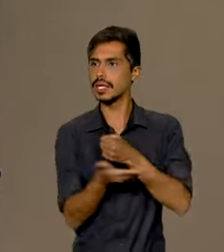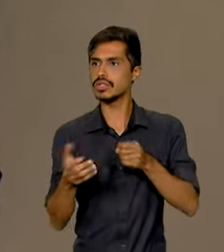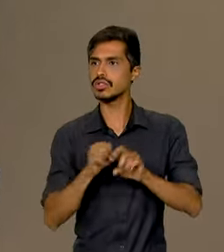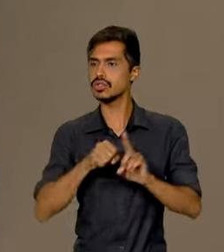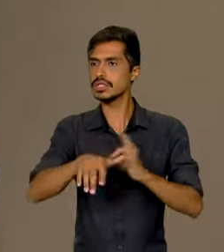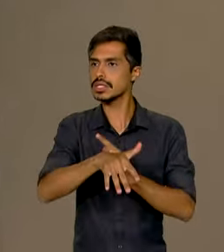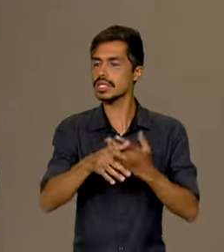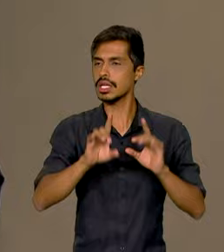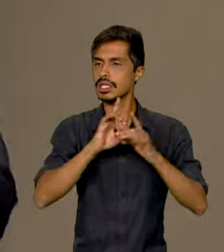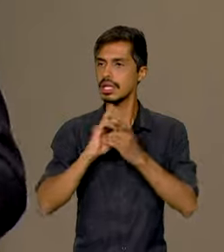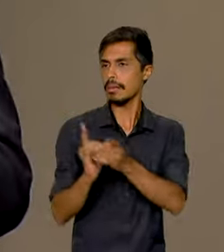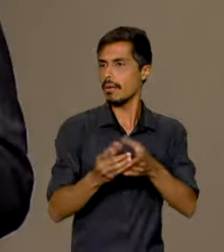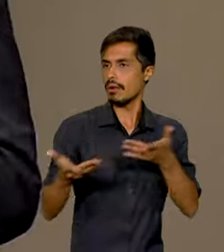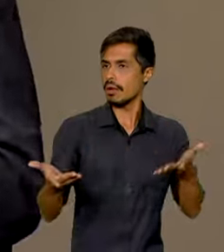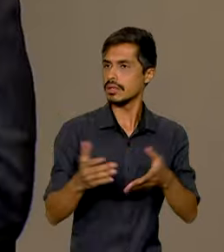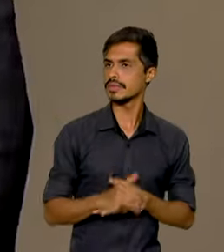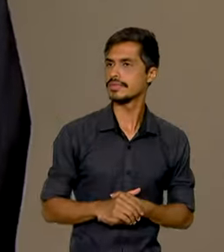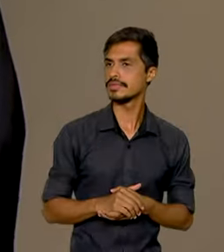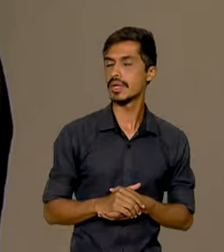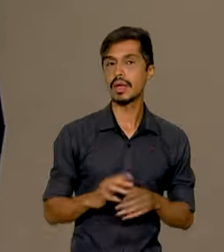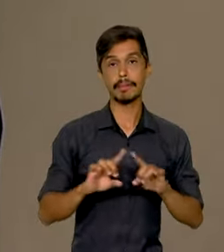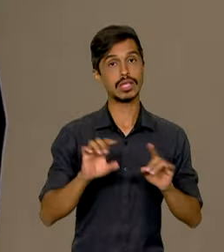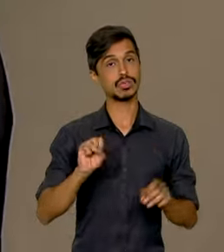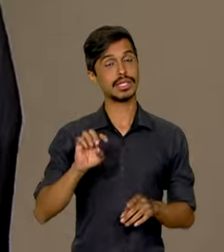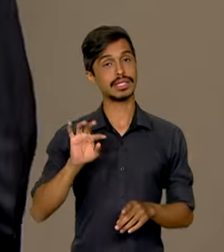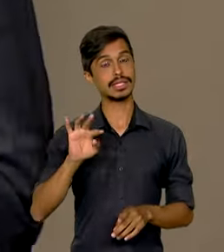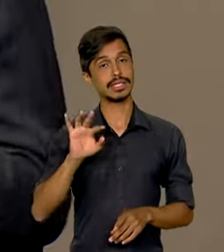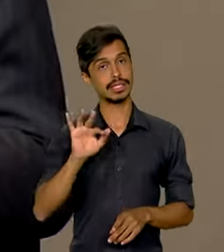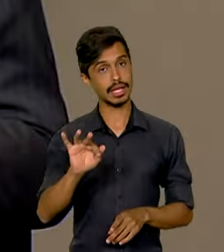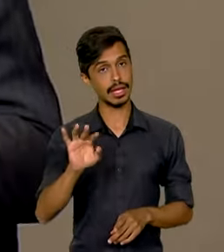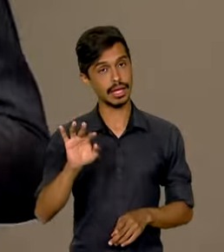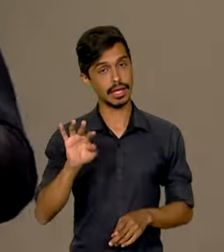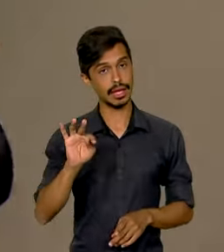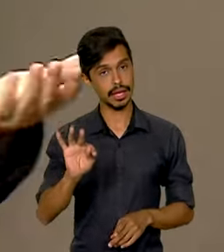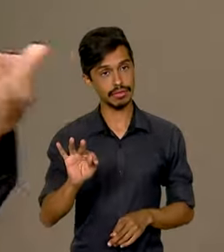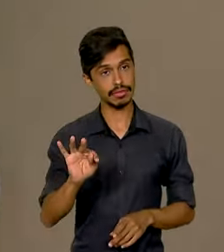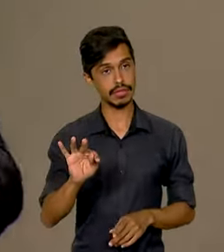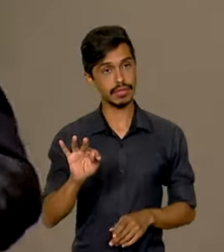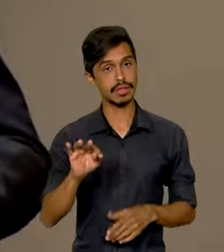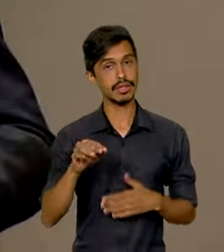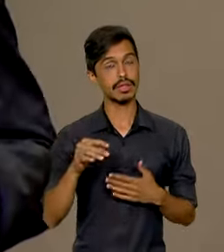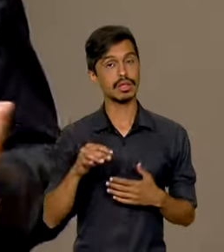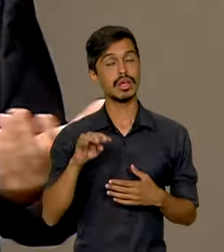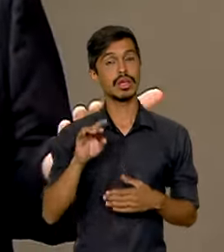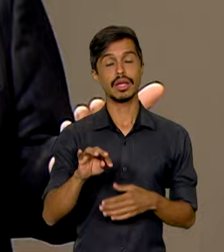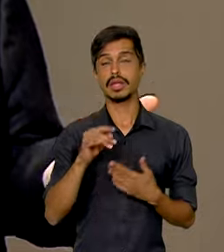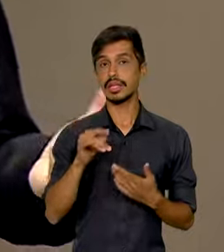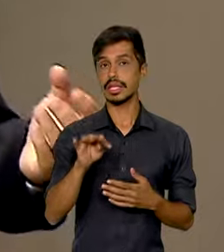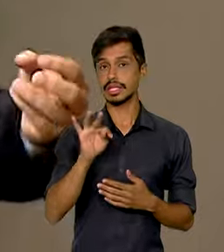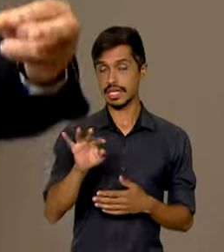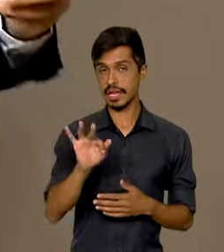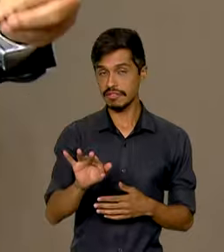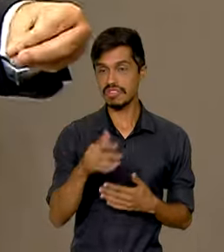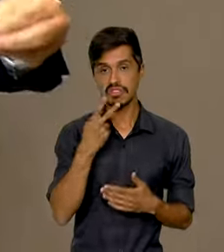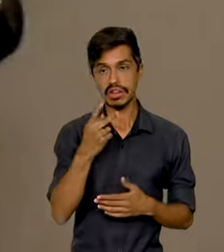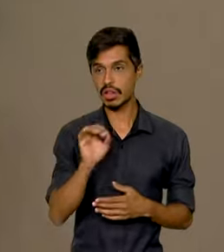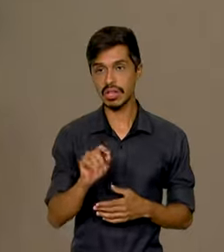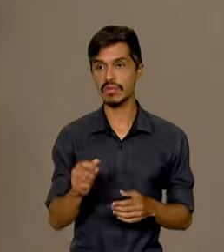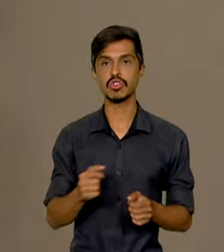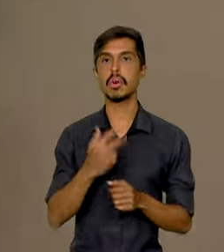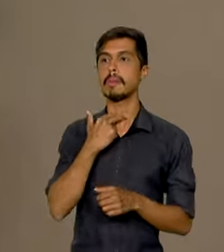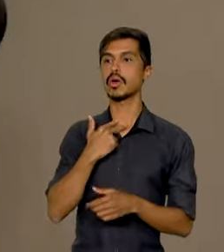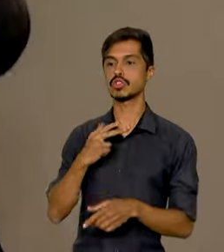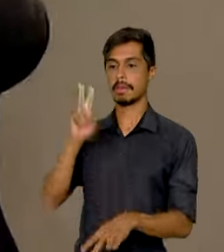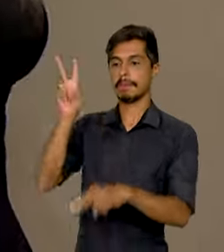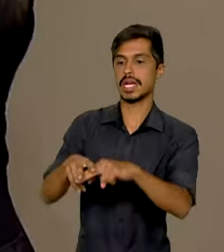democrática. O que o Supremo não disse, claro, é que eu não posso nem eu, nem nenhum de nós aqui, algemar uma pessoa